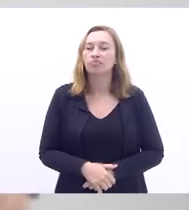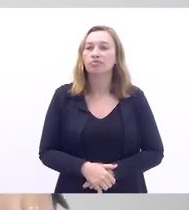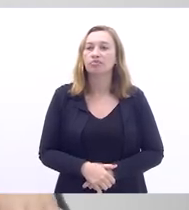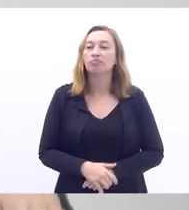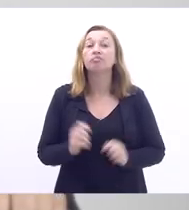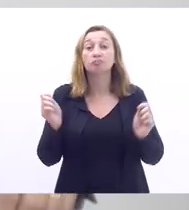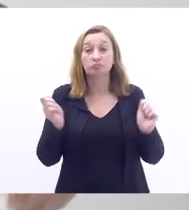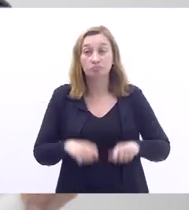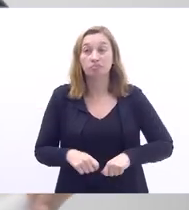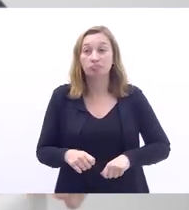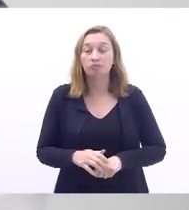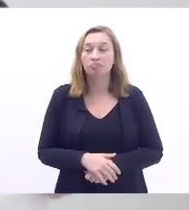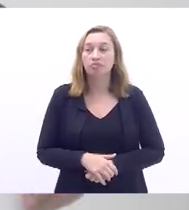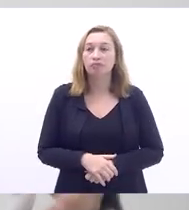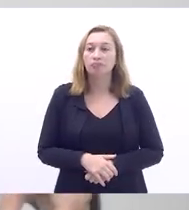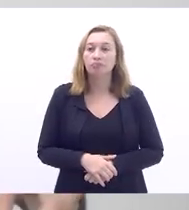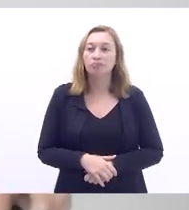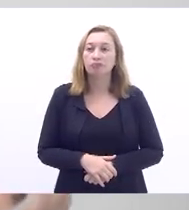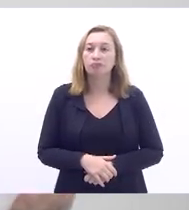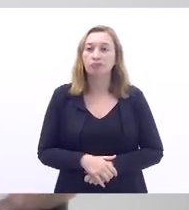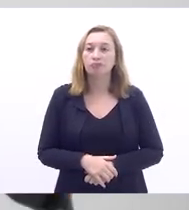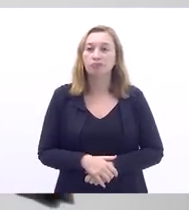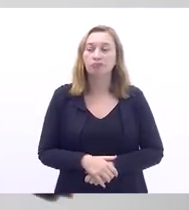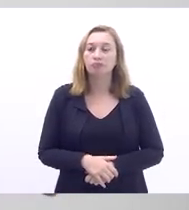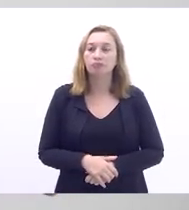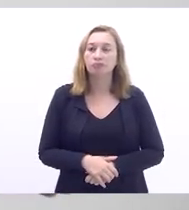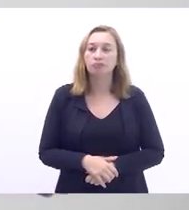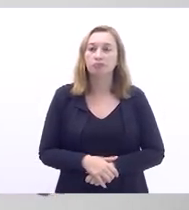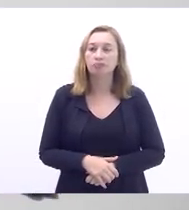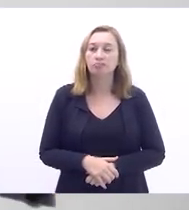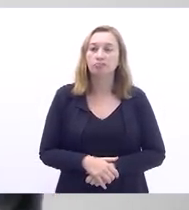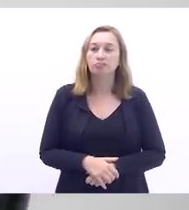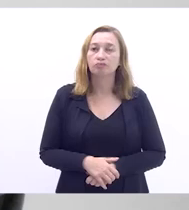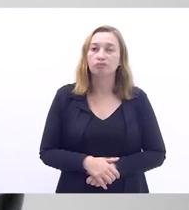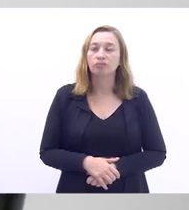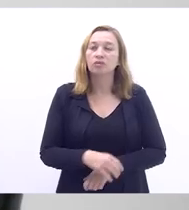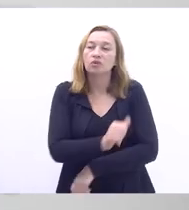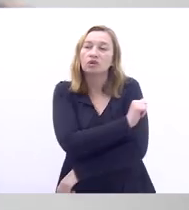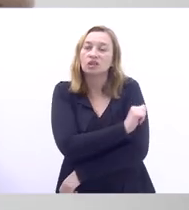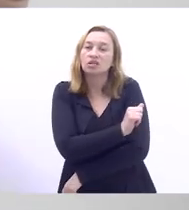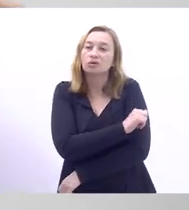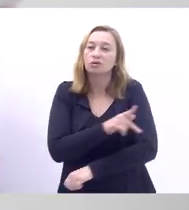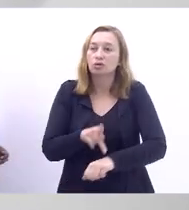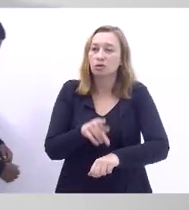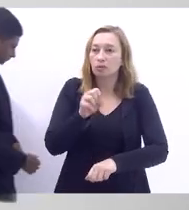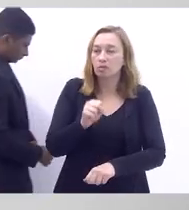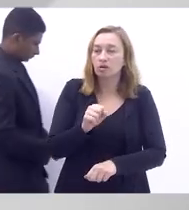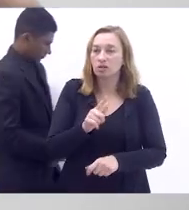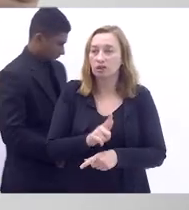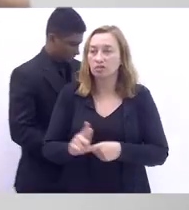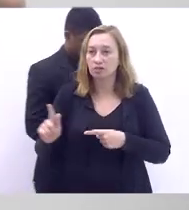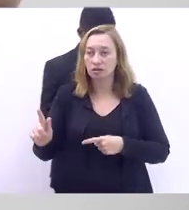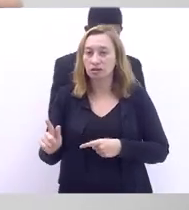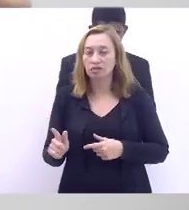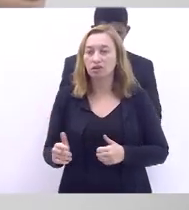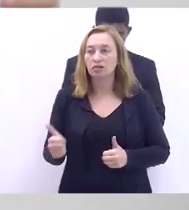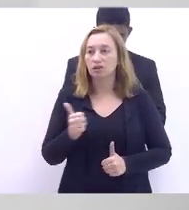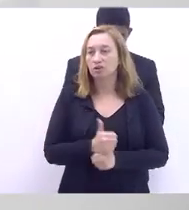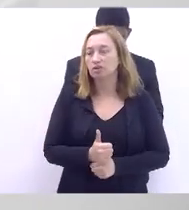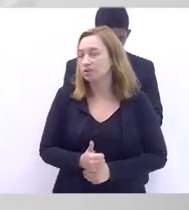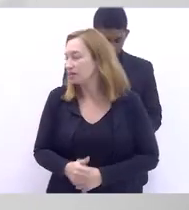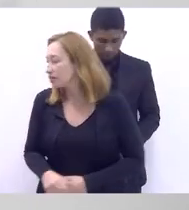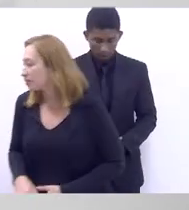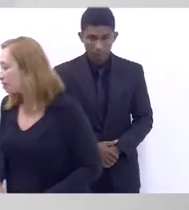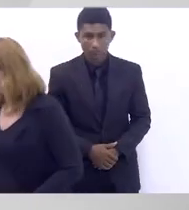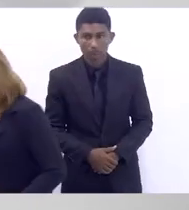e a possibilidade né da contribuição previdenciária dos Estudantes de pós-graduação projeto inclusive quando eu fui provocado